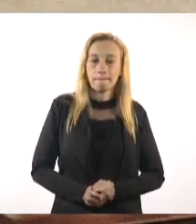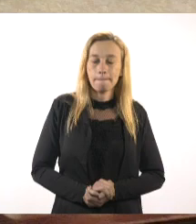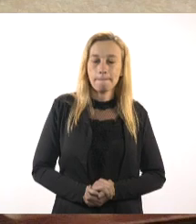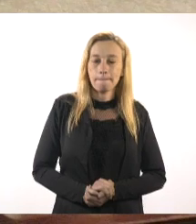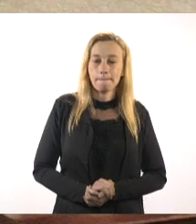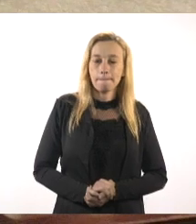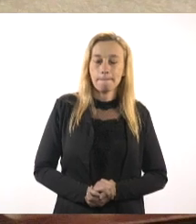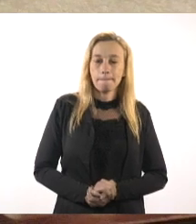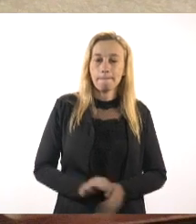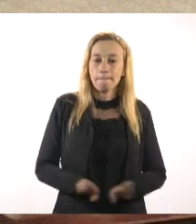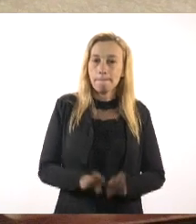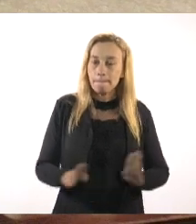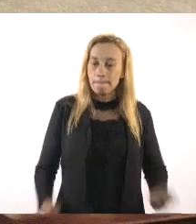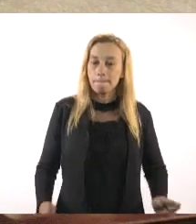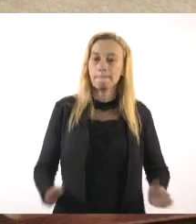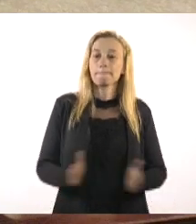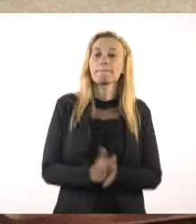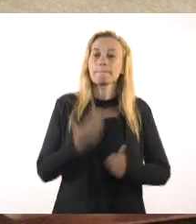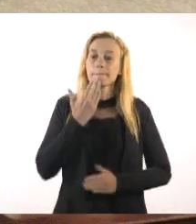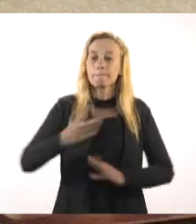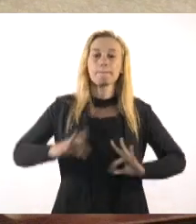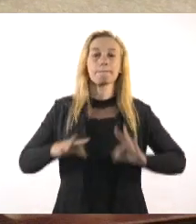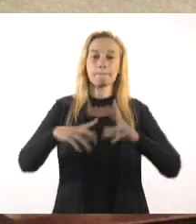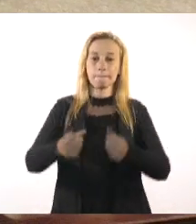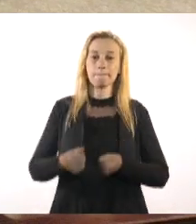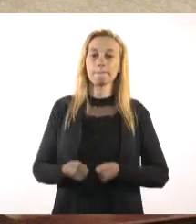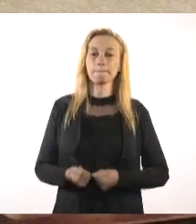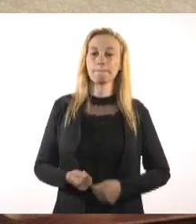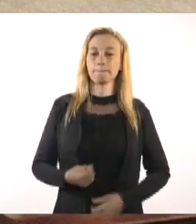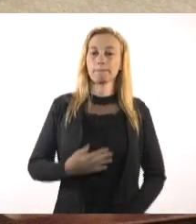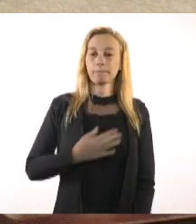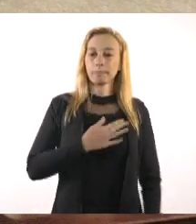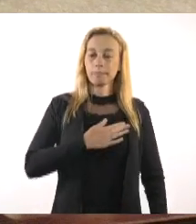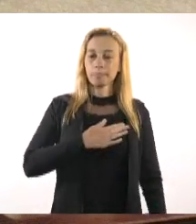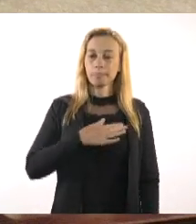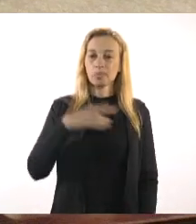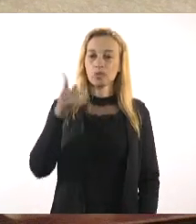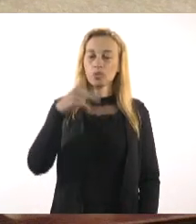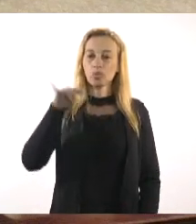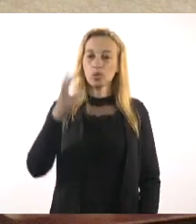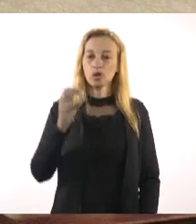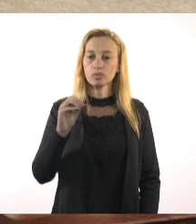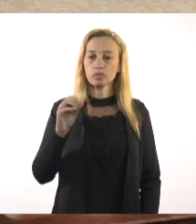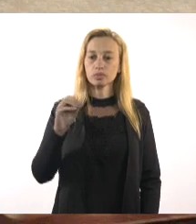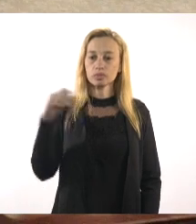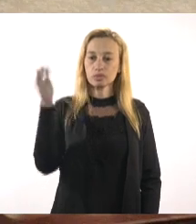Com a mesa formada, peço a todos que fiquem em posição de respeito para ouvirmos o hino nacional.